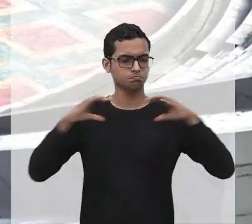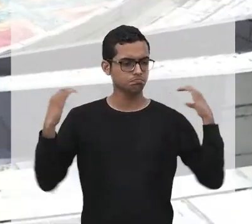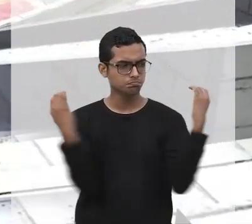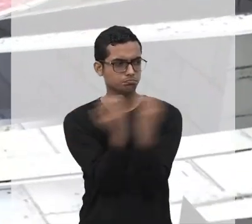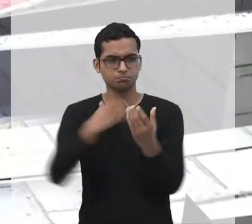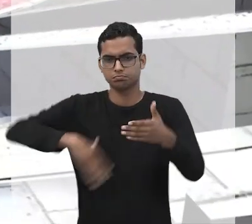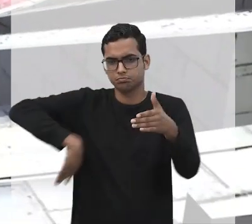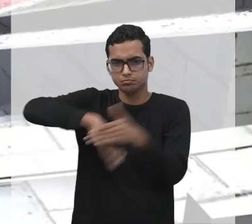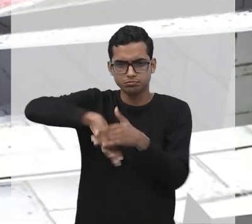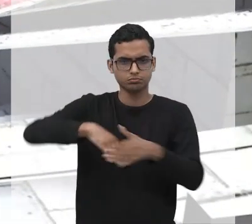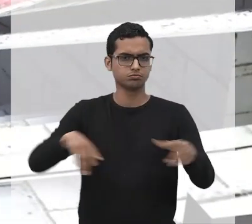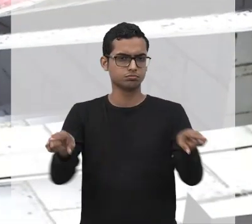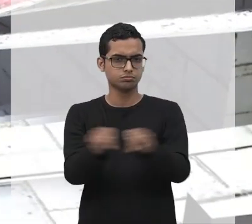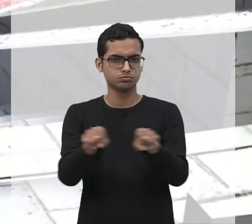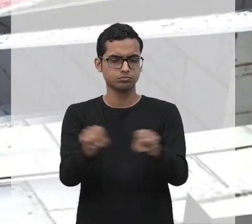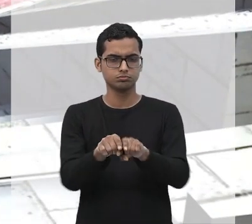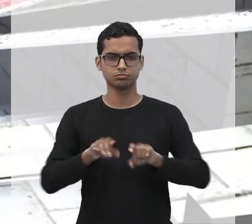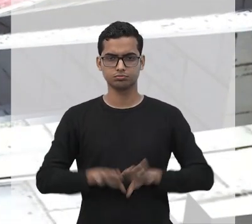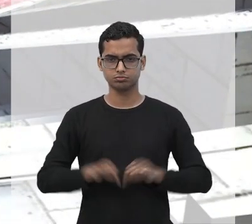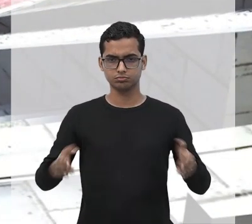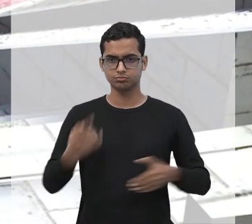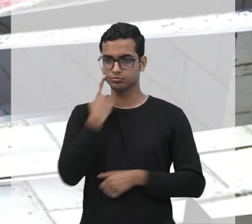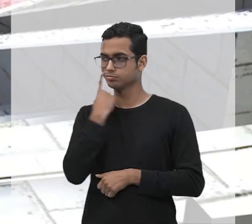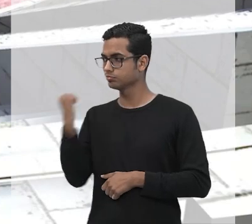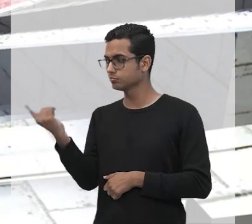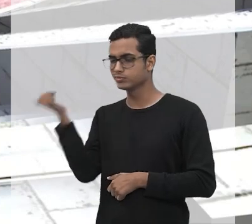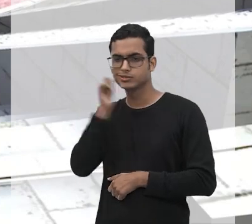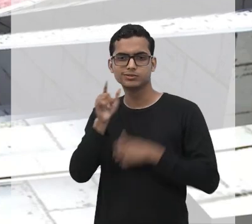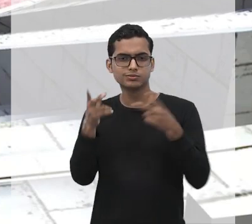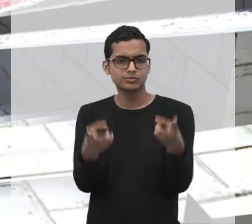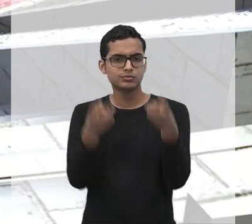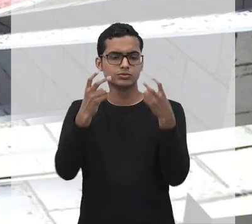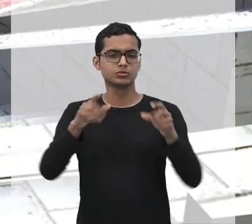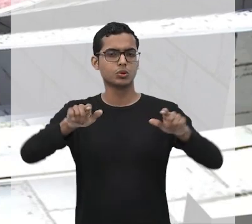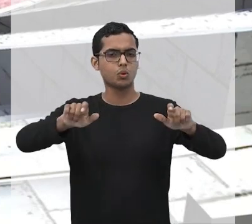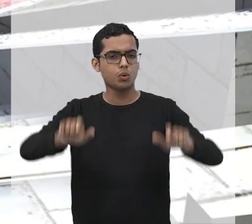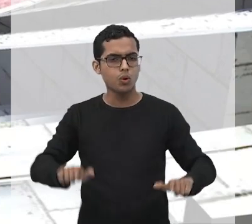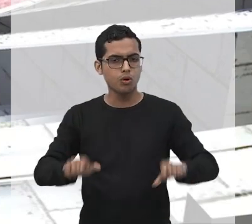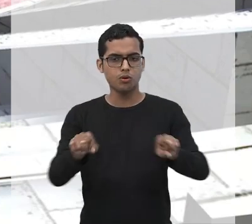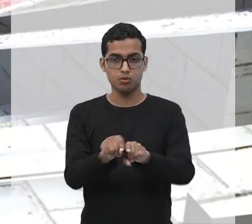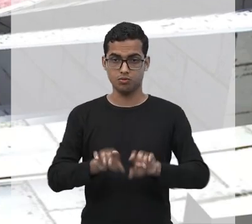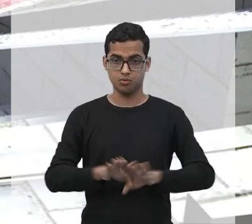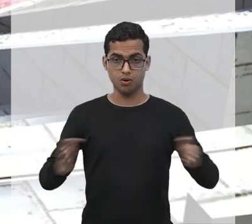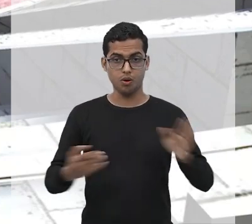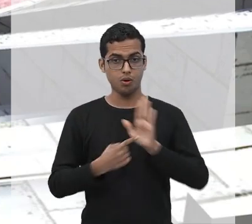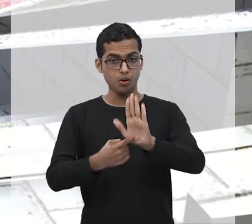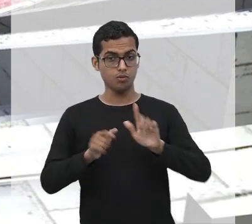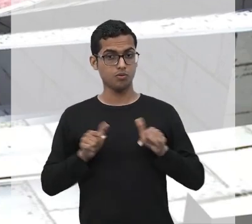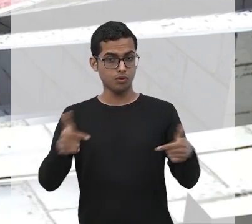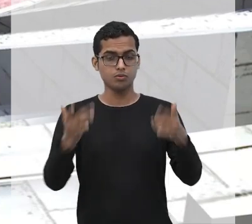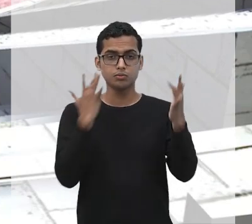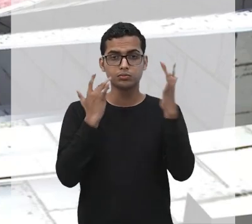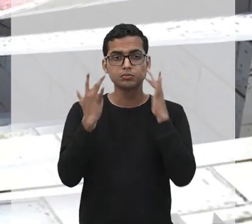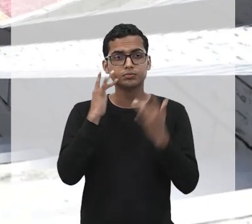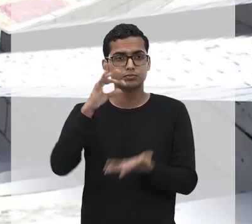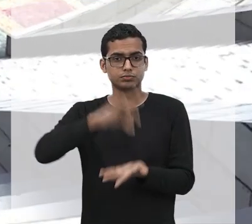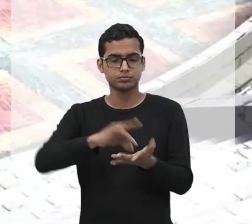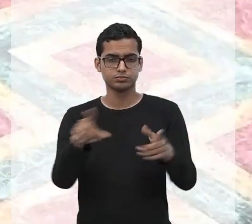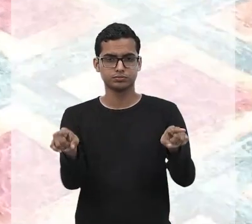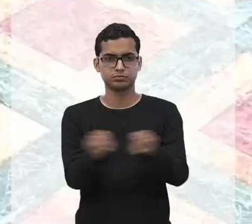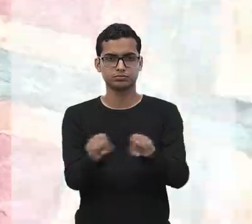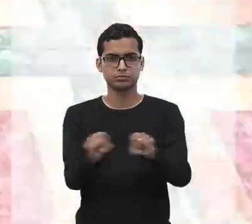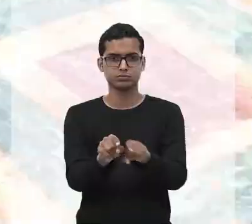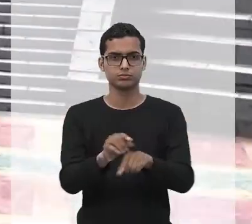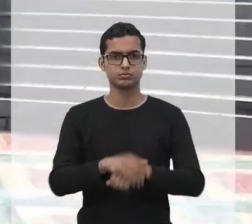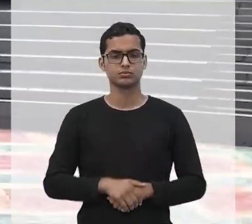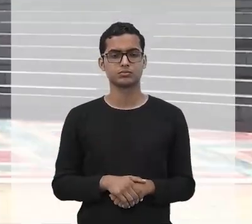ao meio, a gente tem o lugar onde acontecem as ações cênicas, que seria o